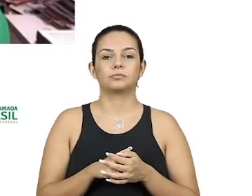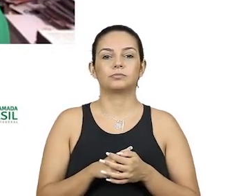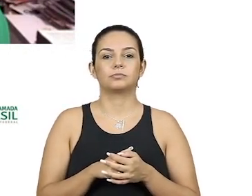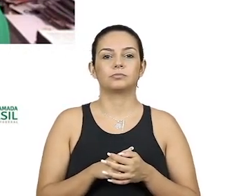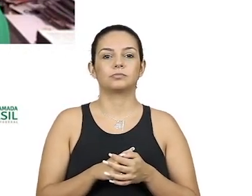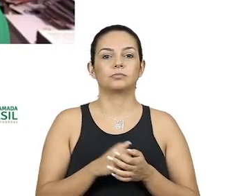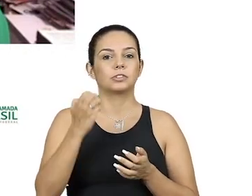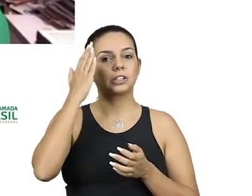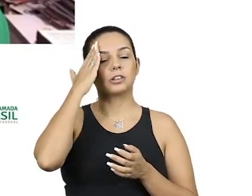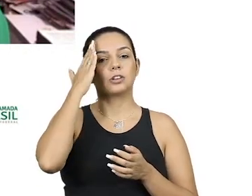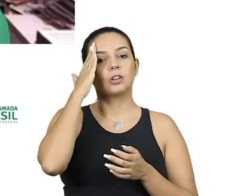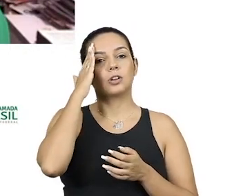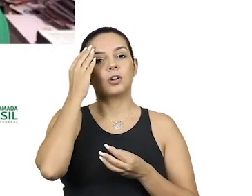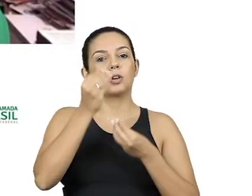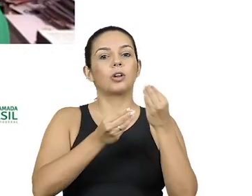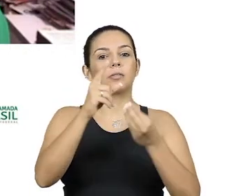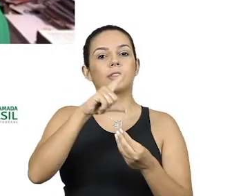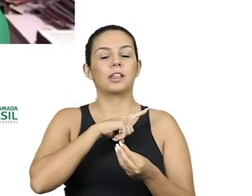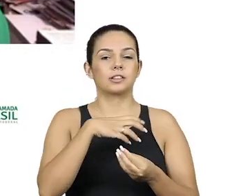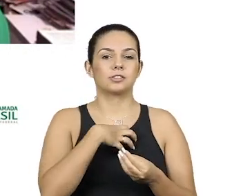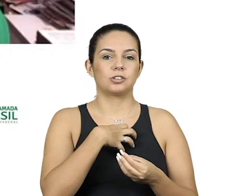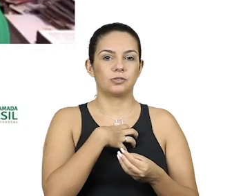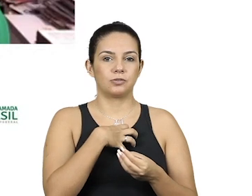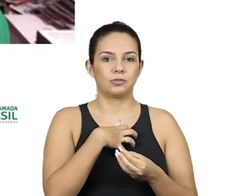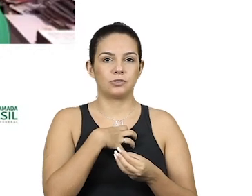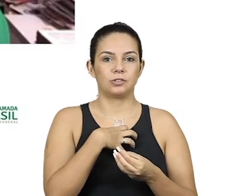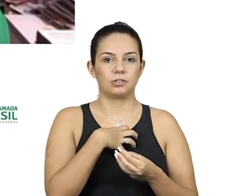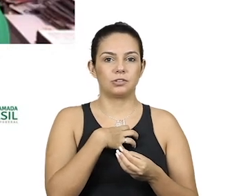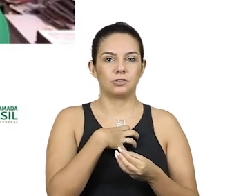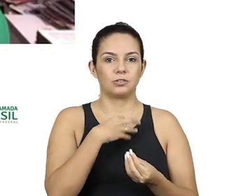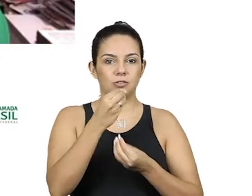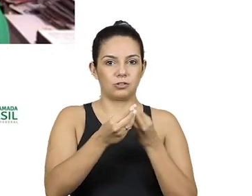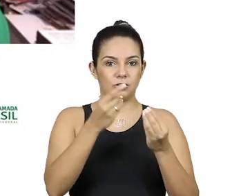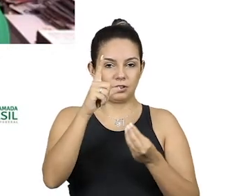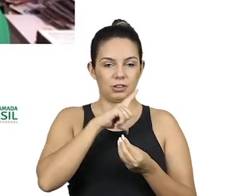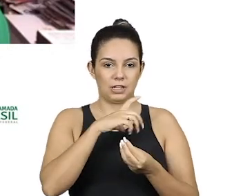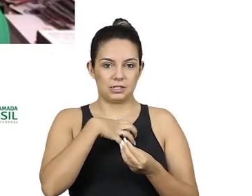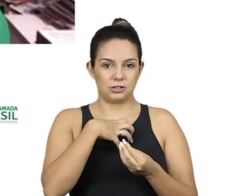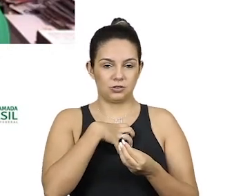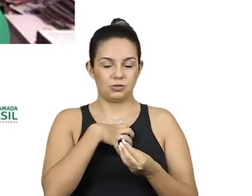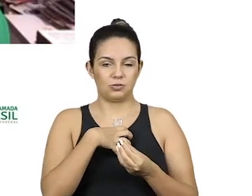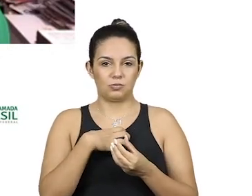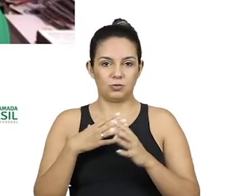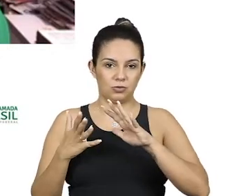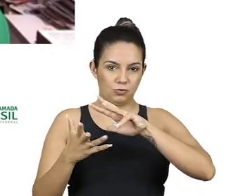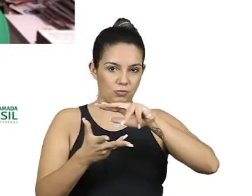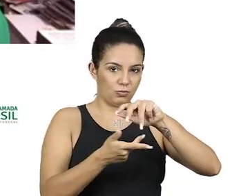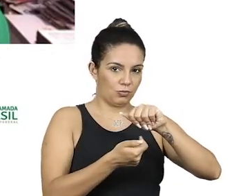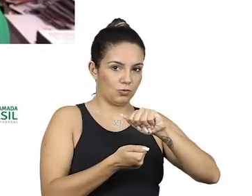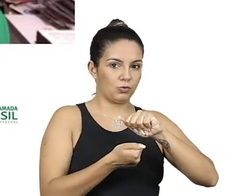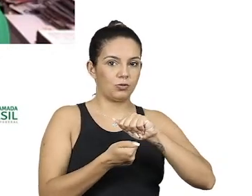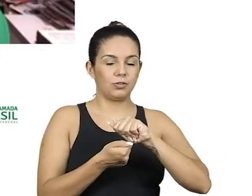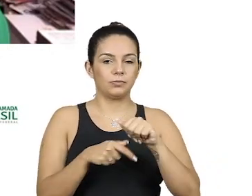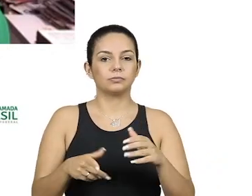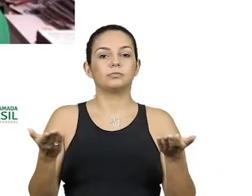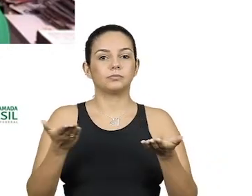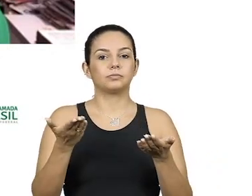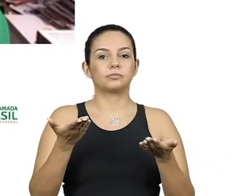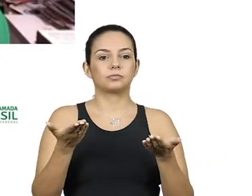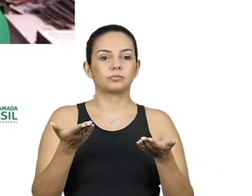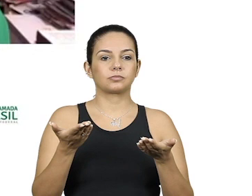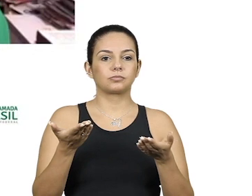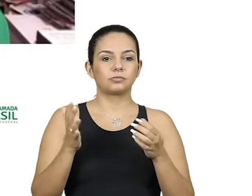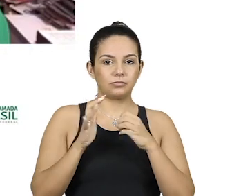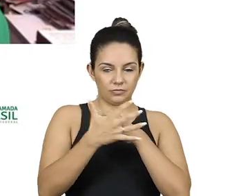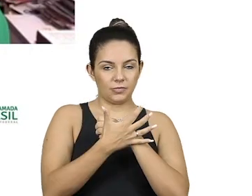Eu queria saber, Marina, como você está se sentindo e como você está sentindo o mundo nestes tempos